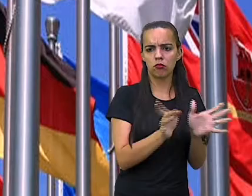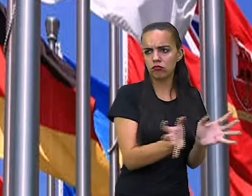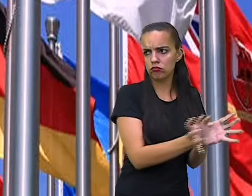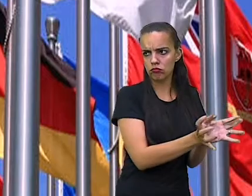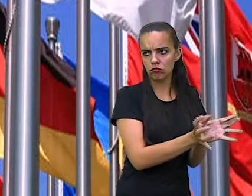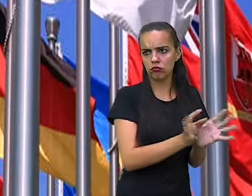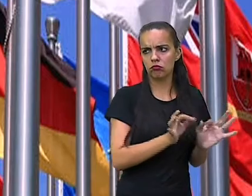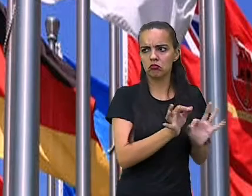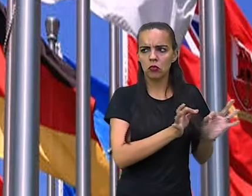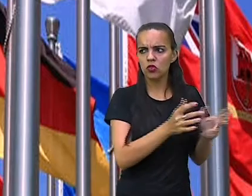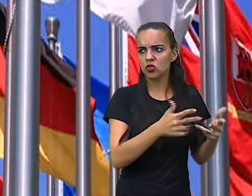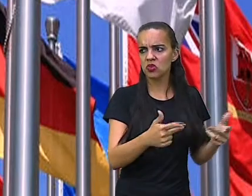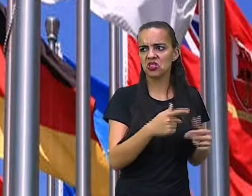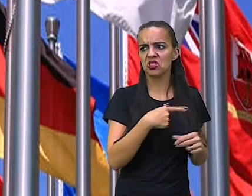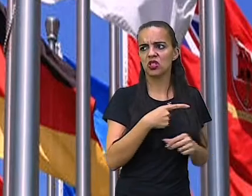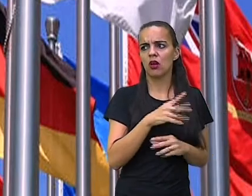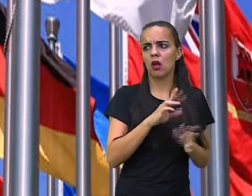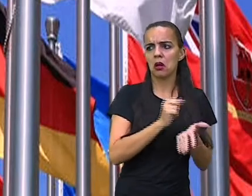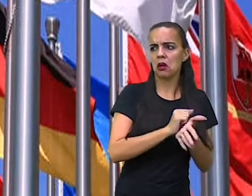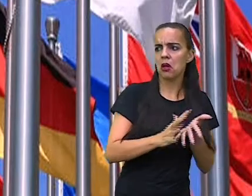para as casas